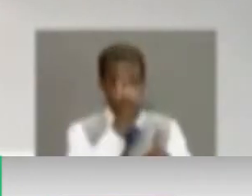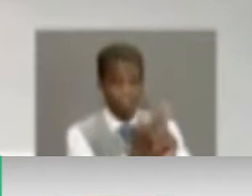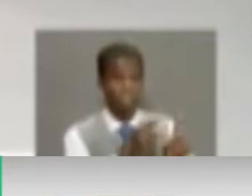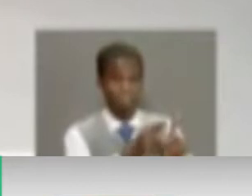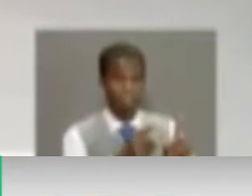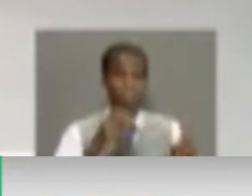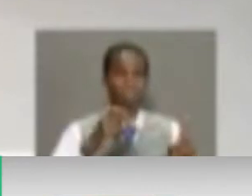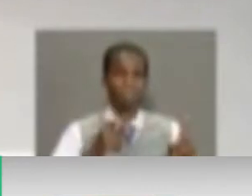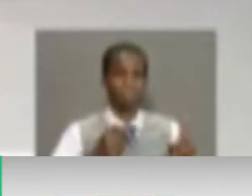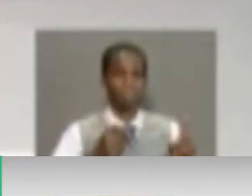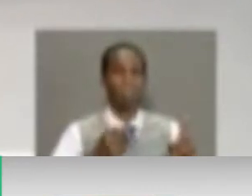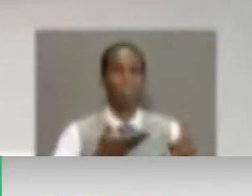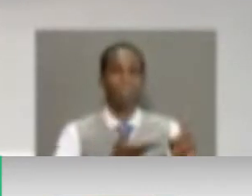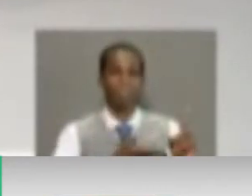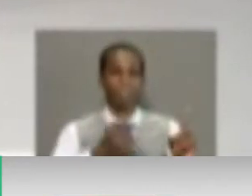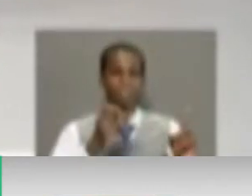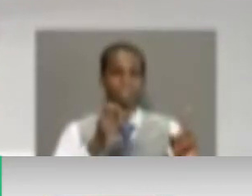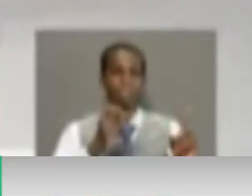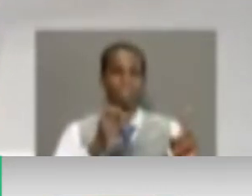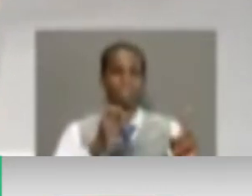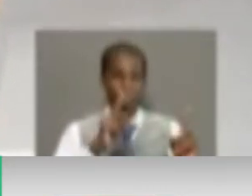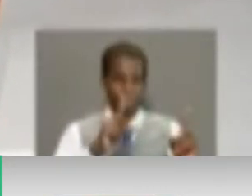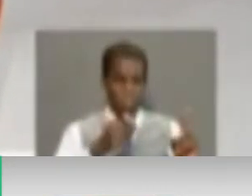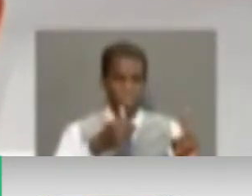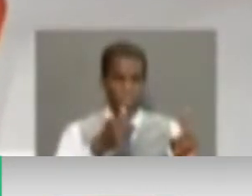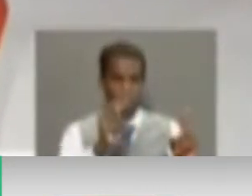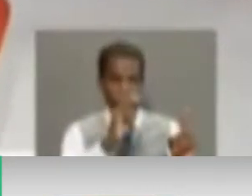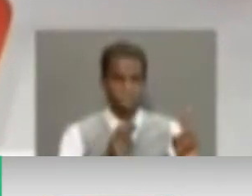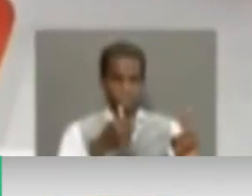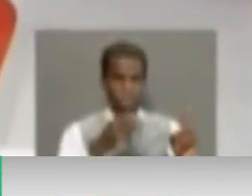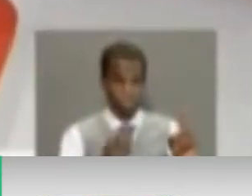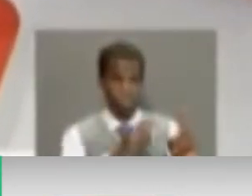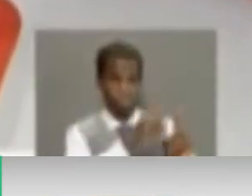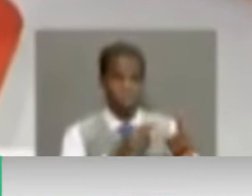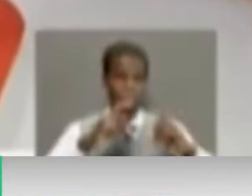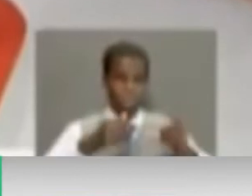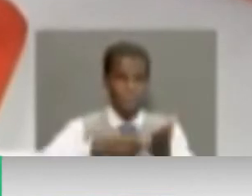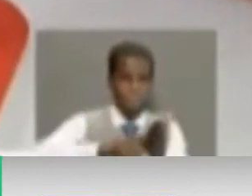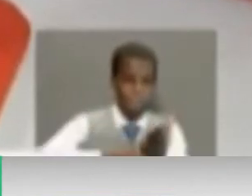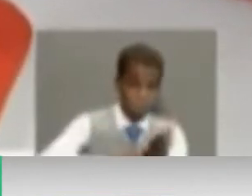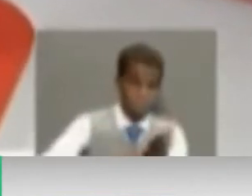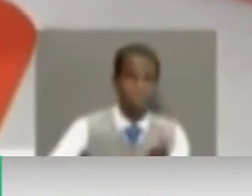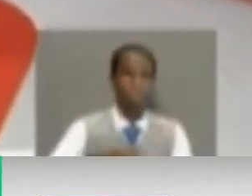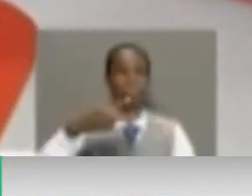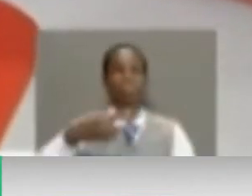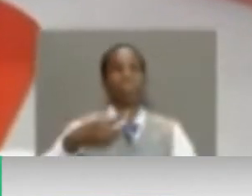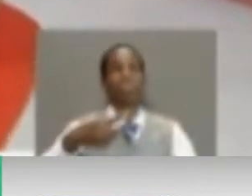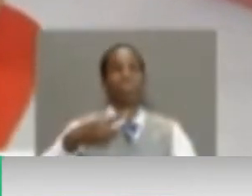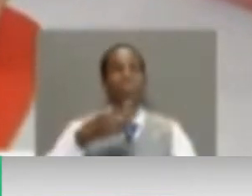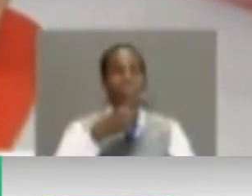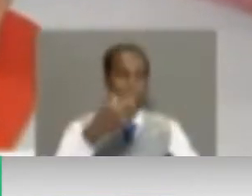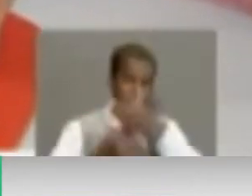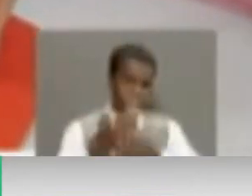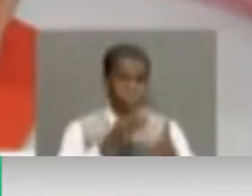portuguesa. Ainda assim, portanto, e soube que, por via do acórdão, que em 27 de setembro solicitou ao Estado português a